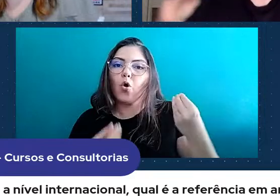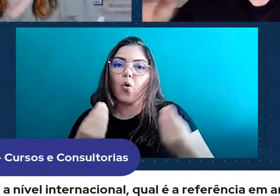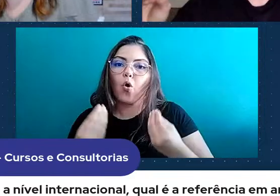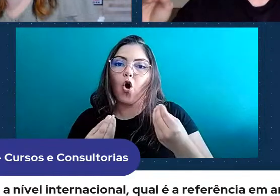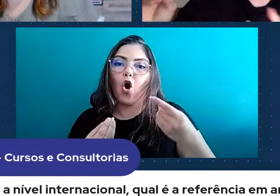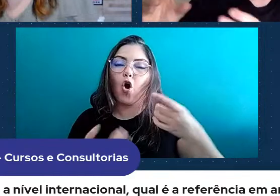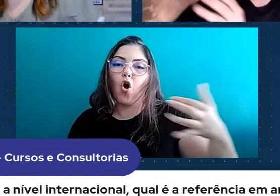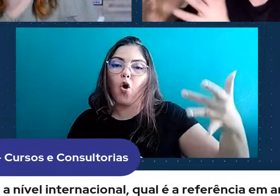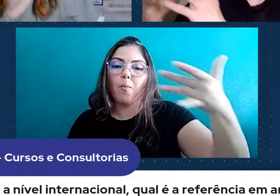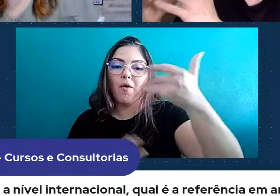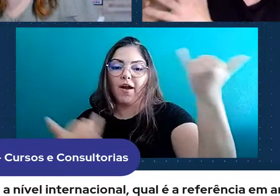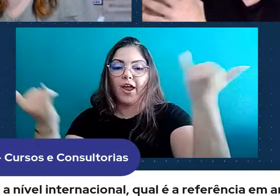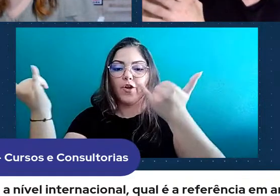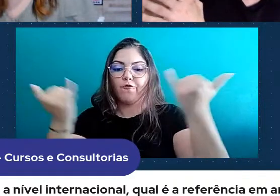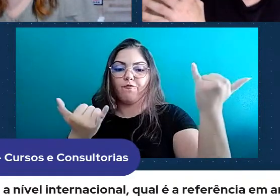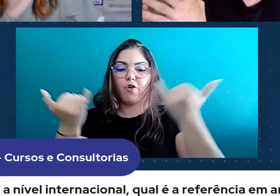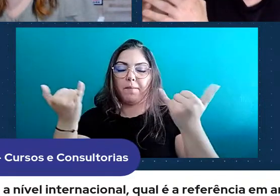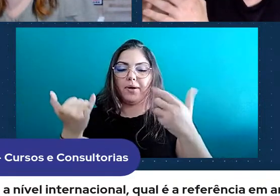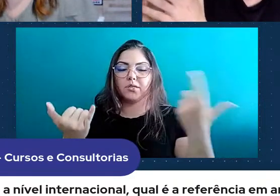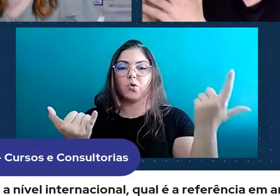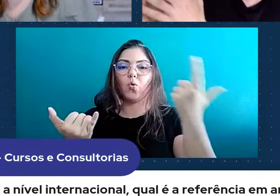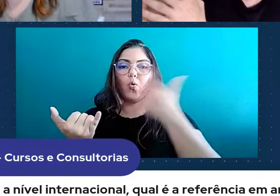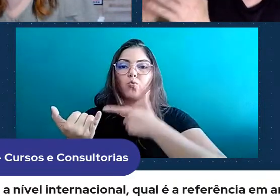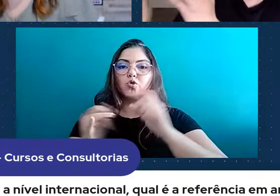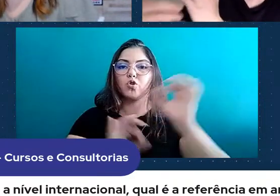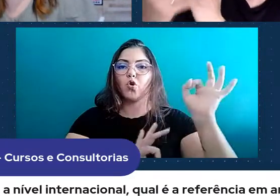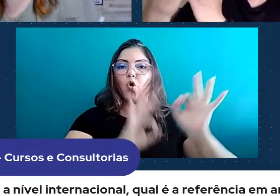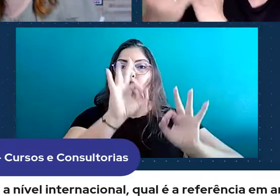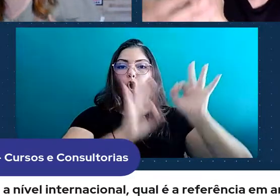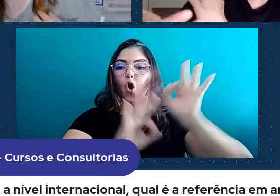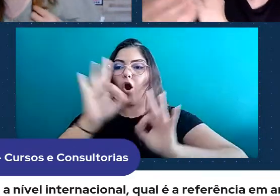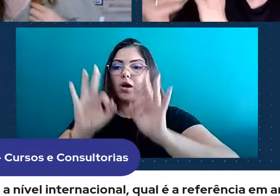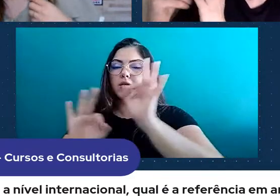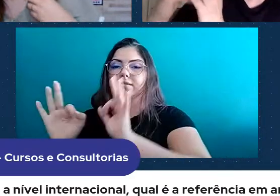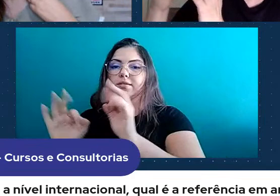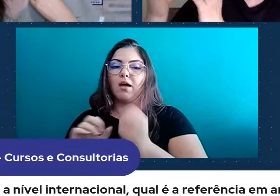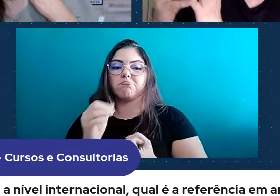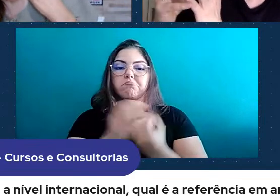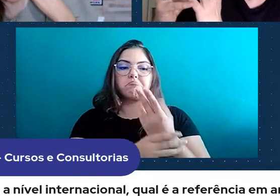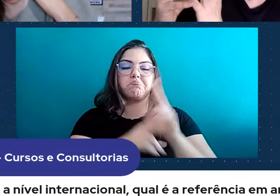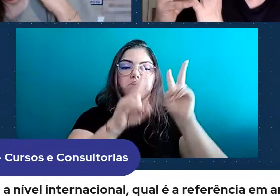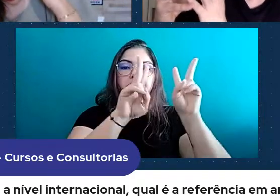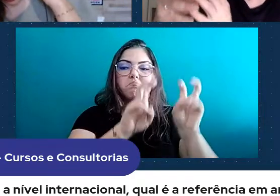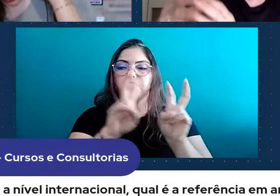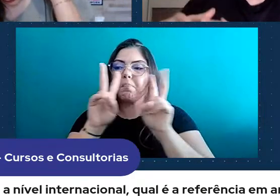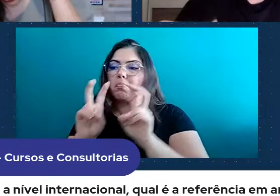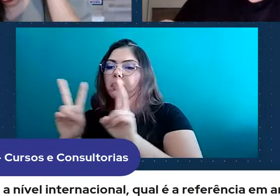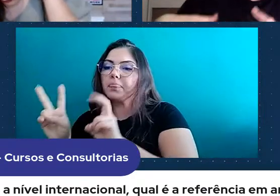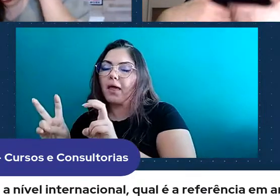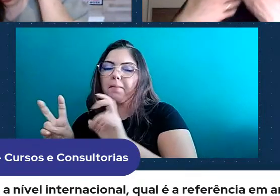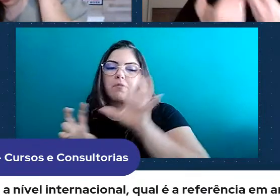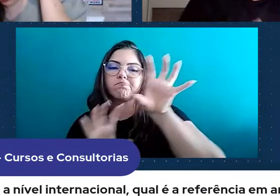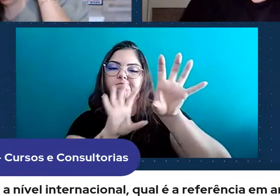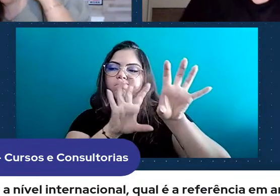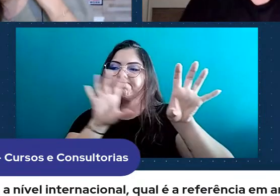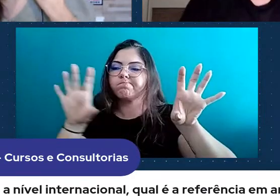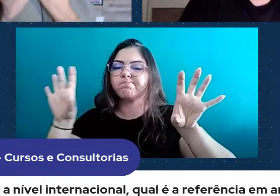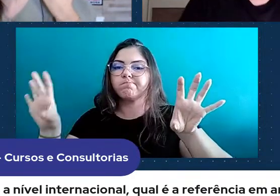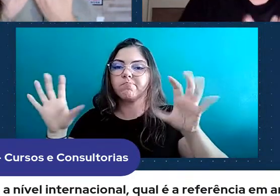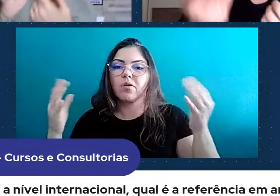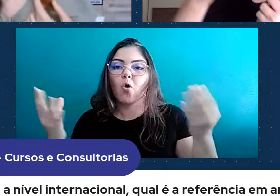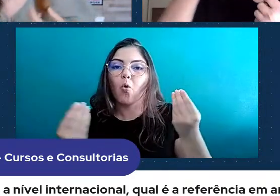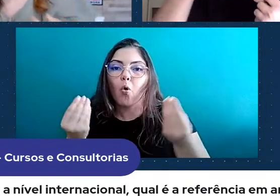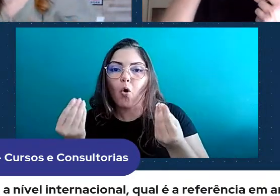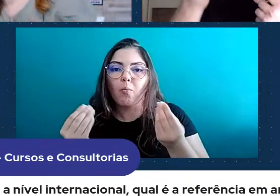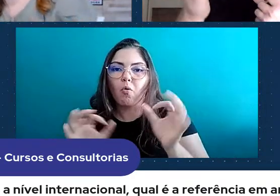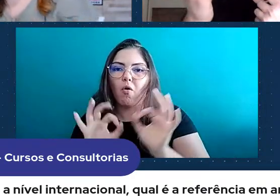dados se transforme num conjunto de temas, ou se utilizar análise de conteúdo, de categorias. E aí, para